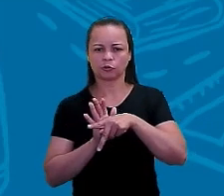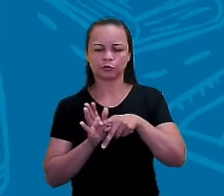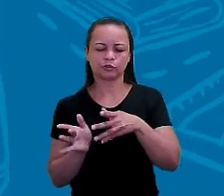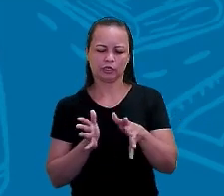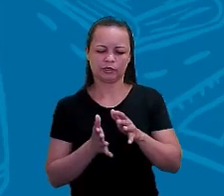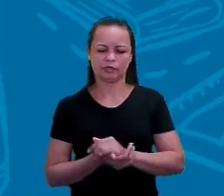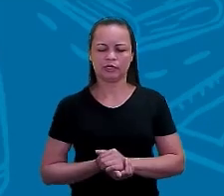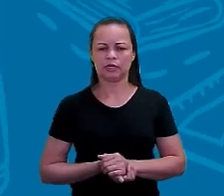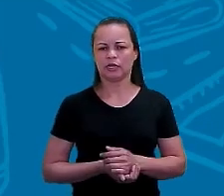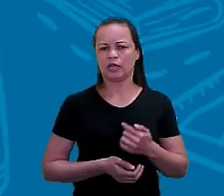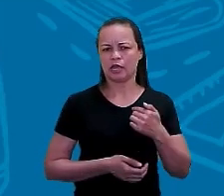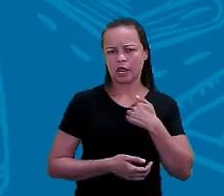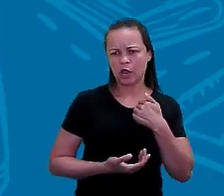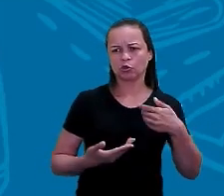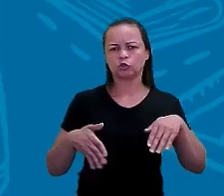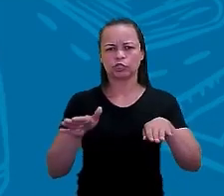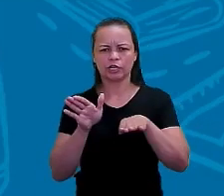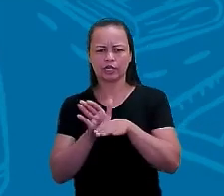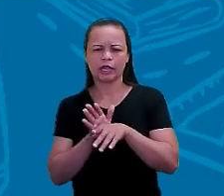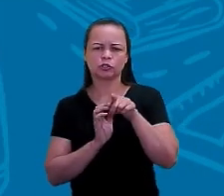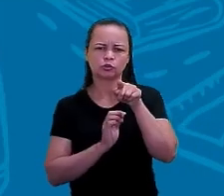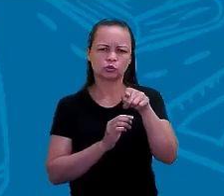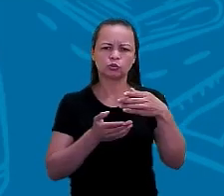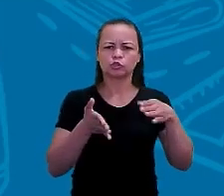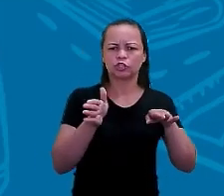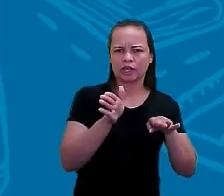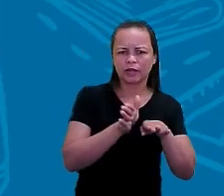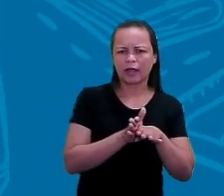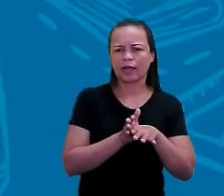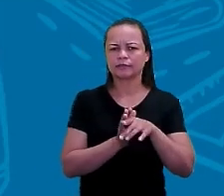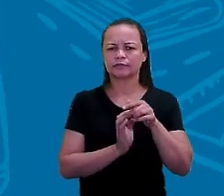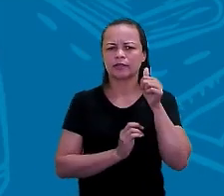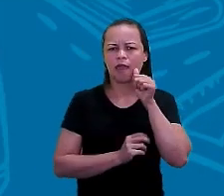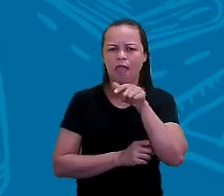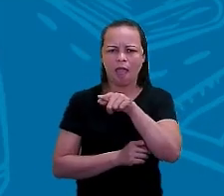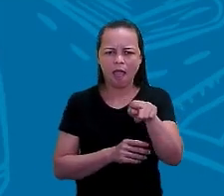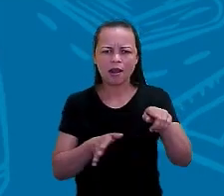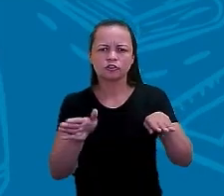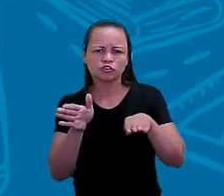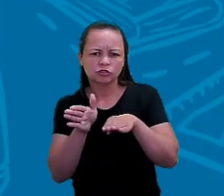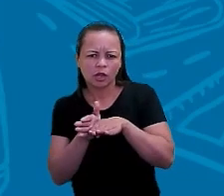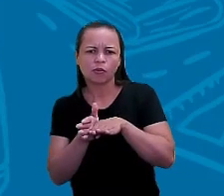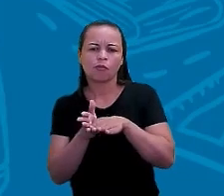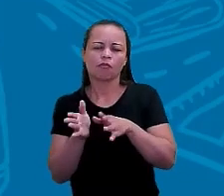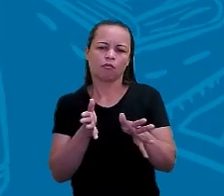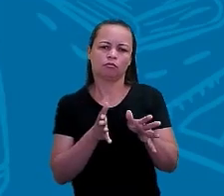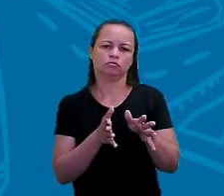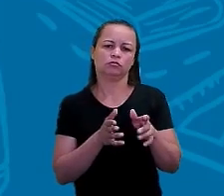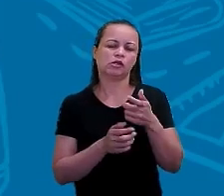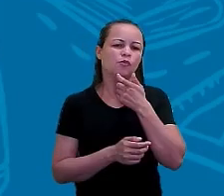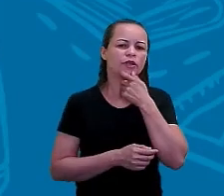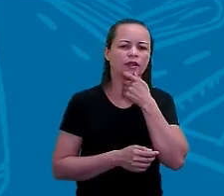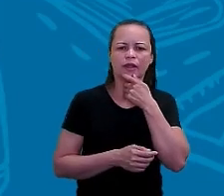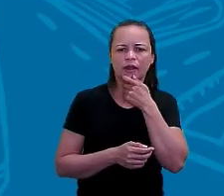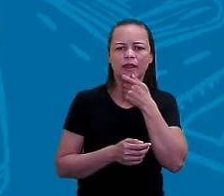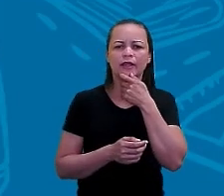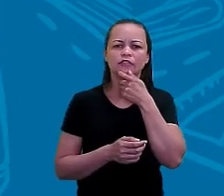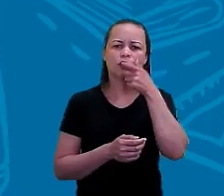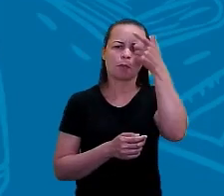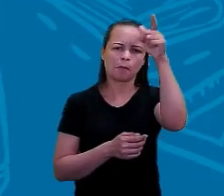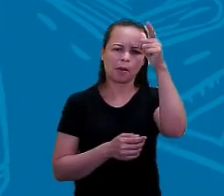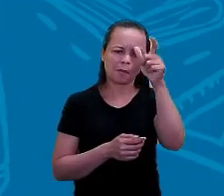tu chegaste, ele chegou, ela chegou. Veja que complicação. Em inglês, é só repetir do primeiro ao último.